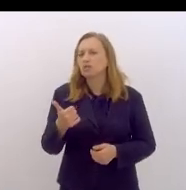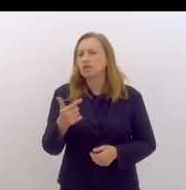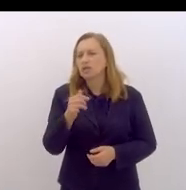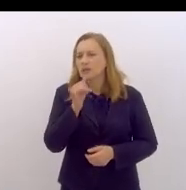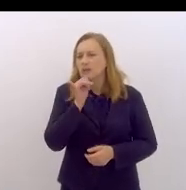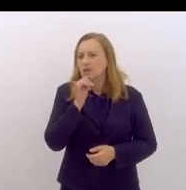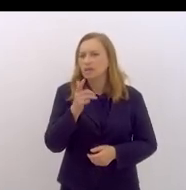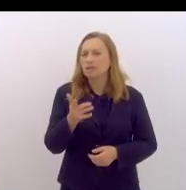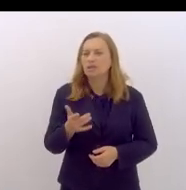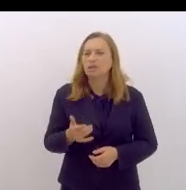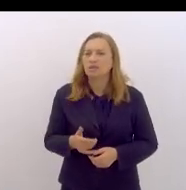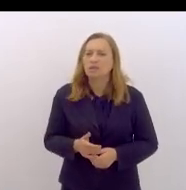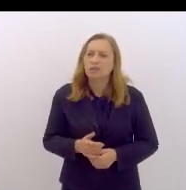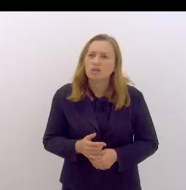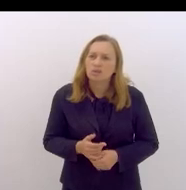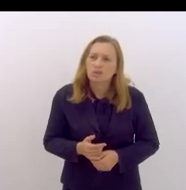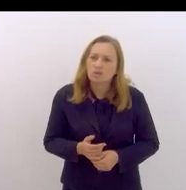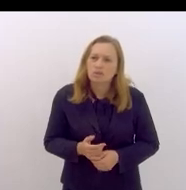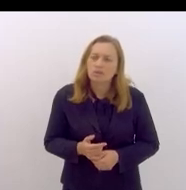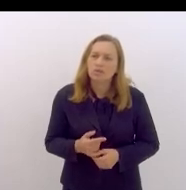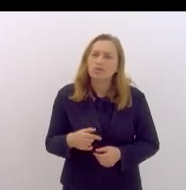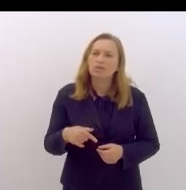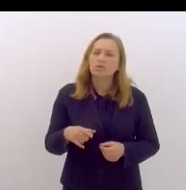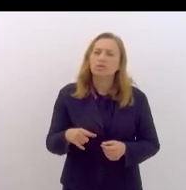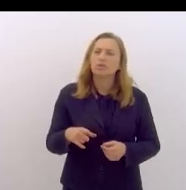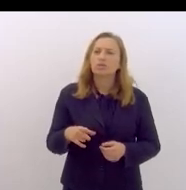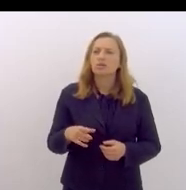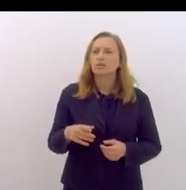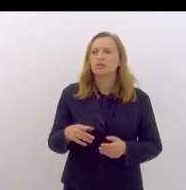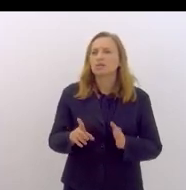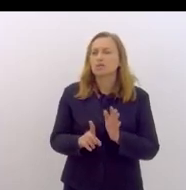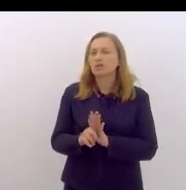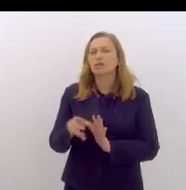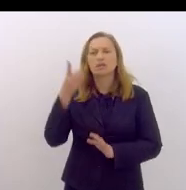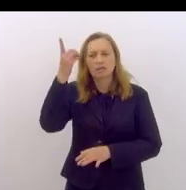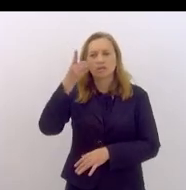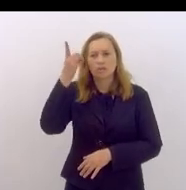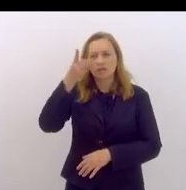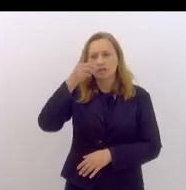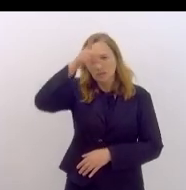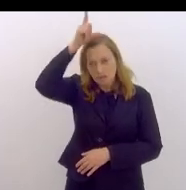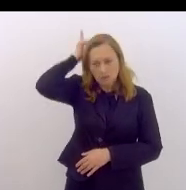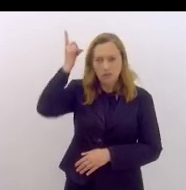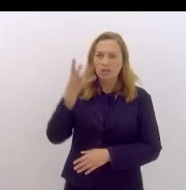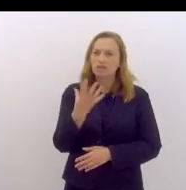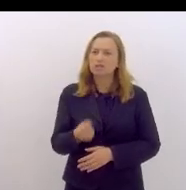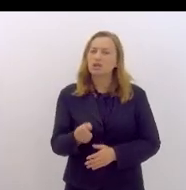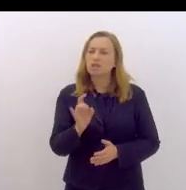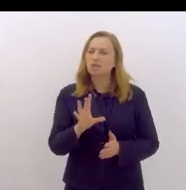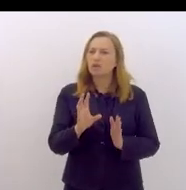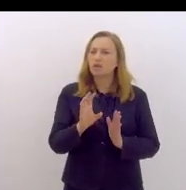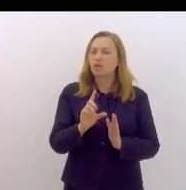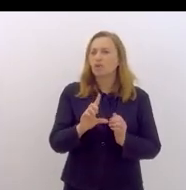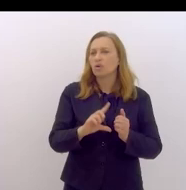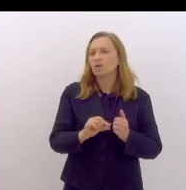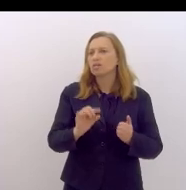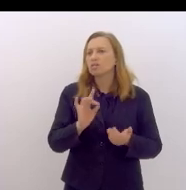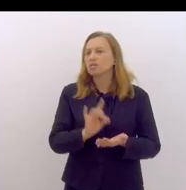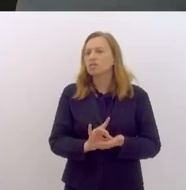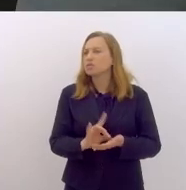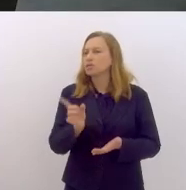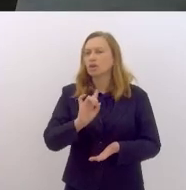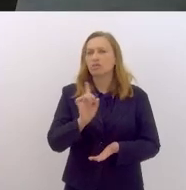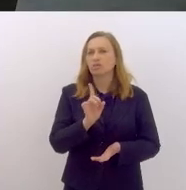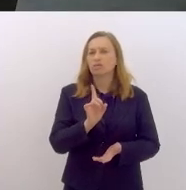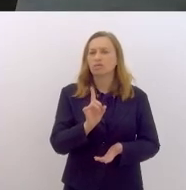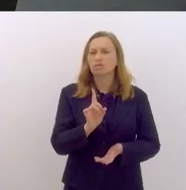Então, é só para ratificar, aproveitando a fala do deputado Luiz Paulo, para a gente suprimir o artigo 11 original, não é isso, deputado Luiz Paulo? Não, nós não estamos tratando